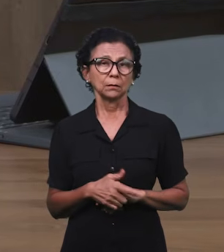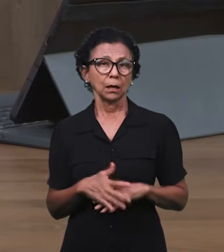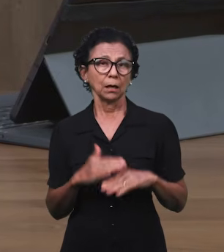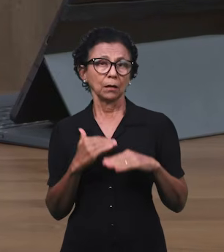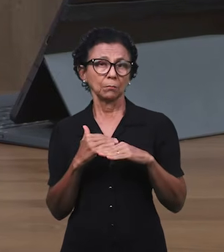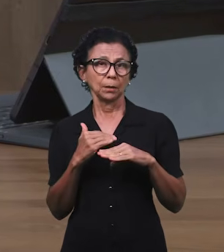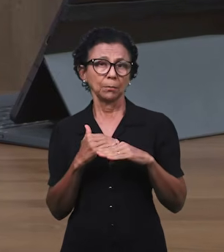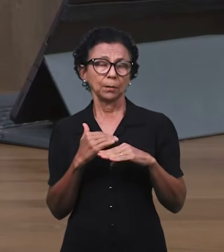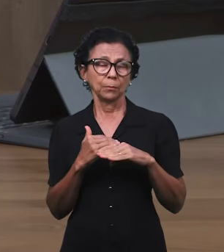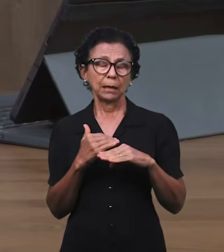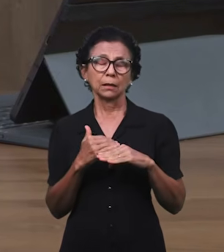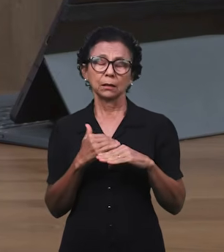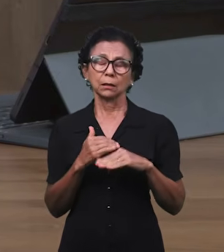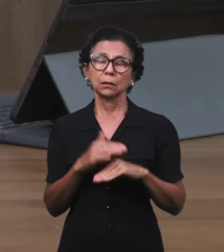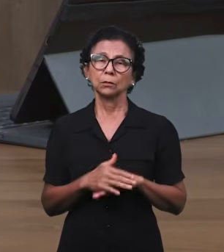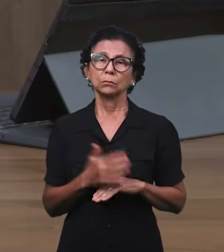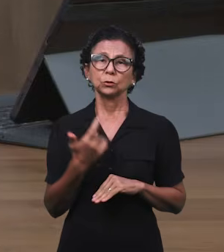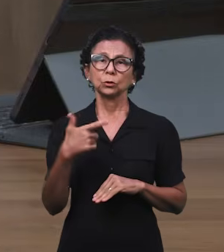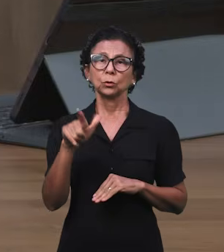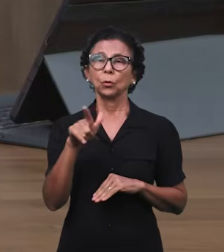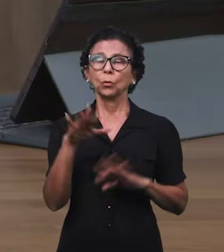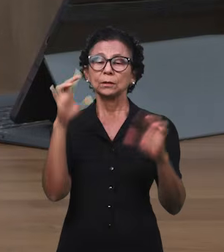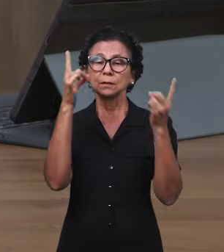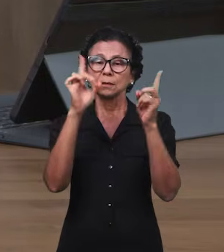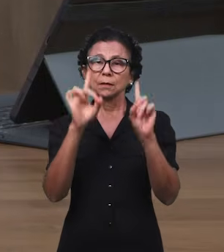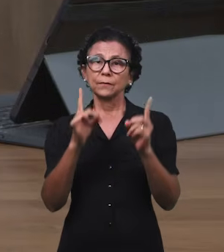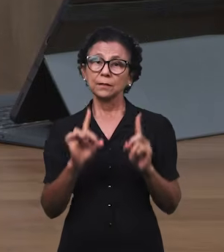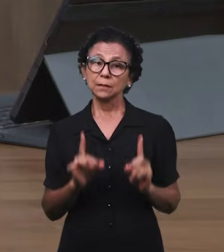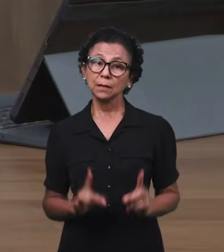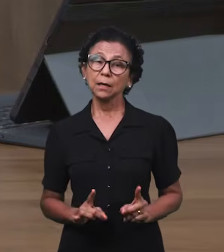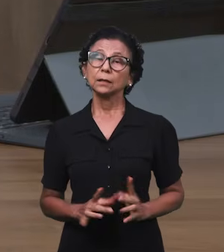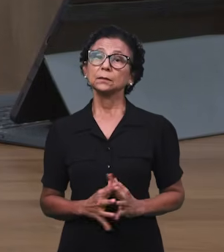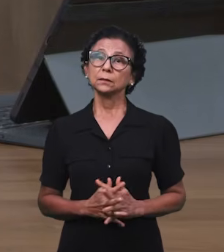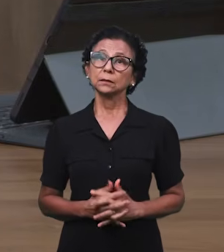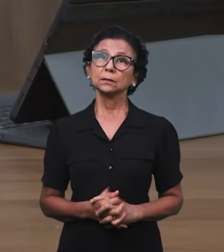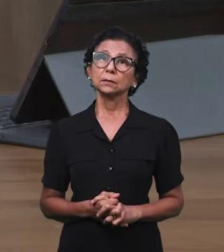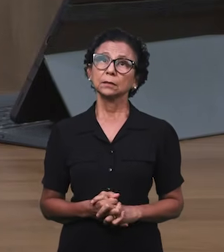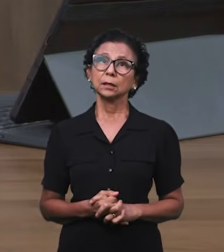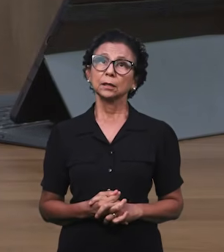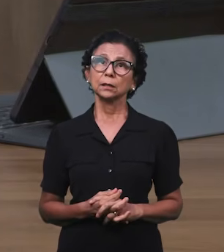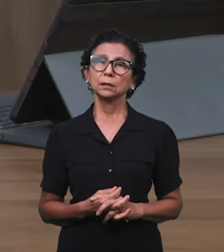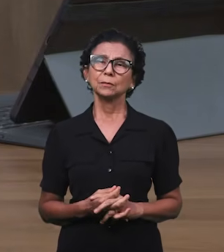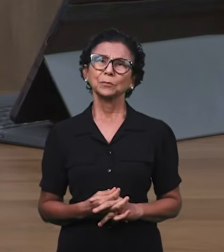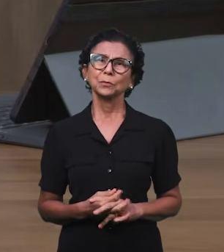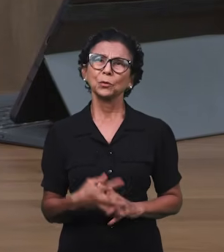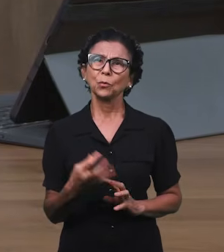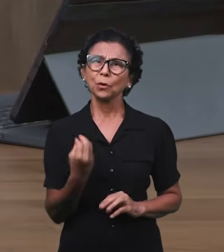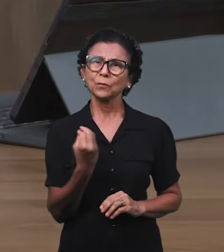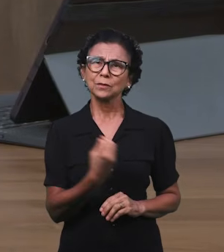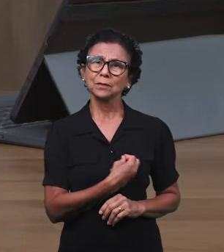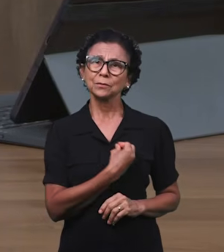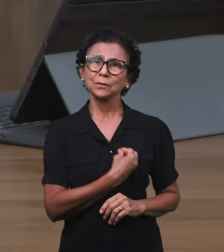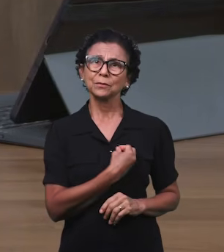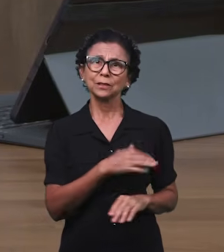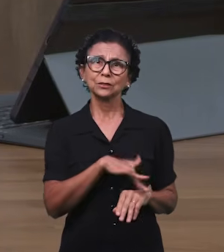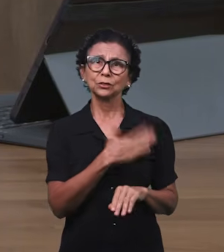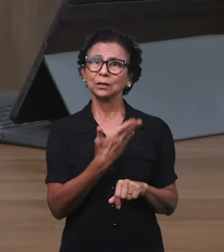fato do nosso legislativo ter reconhecido como que essa pessoa que vive com dor